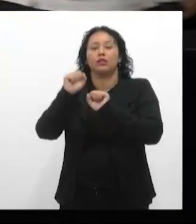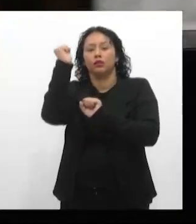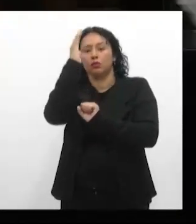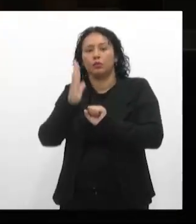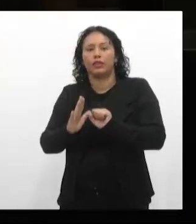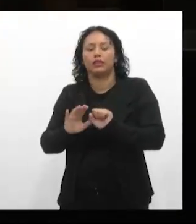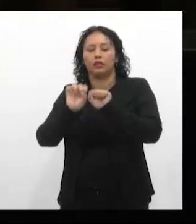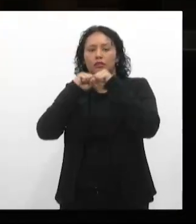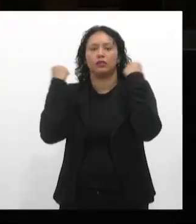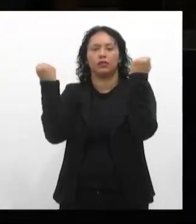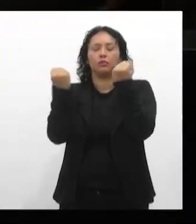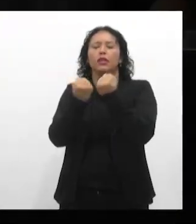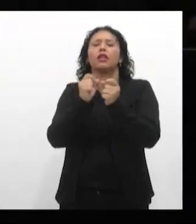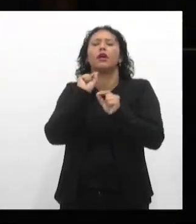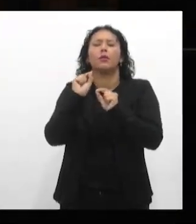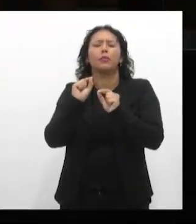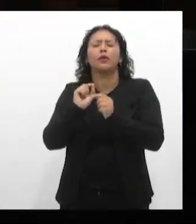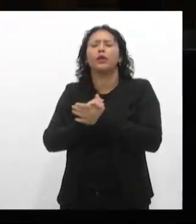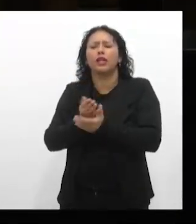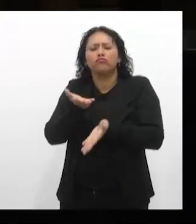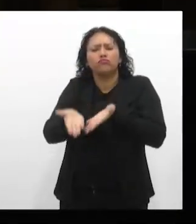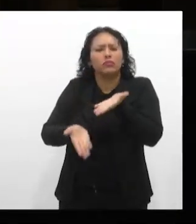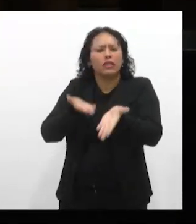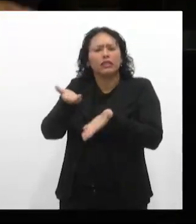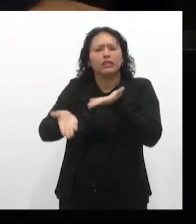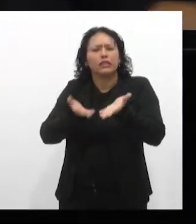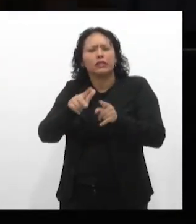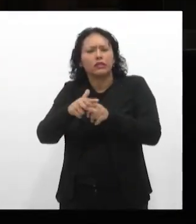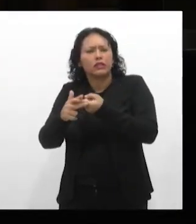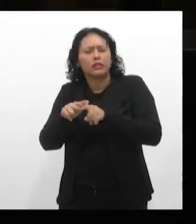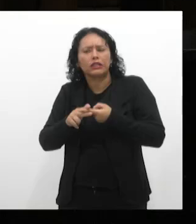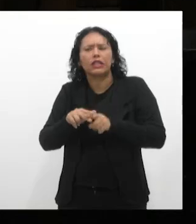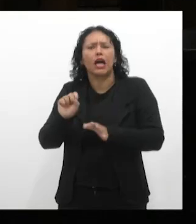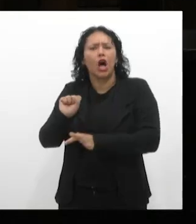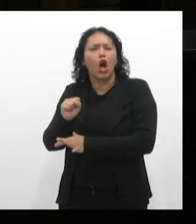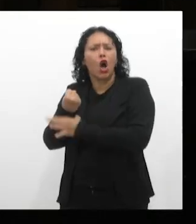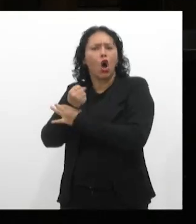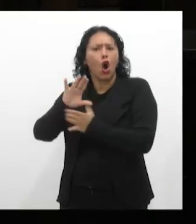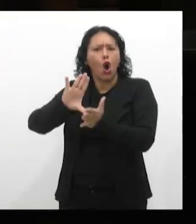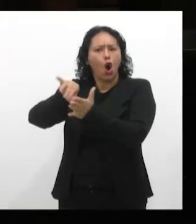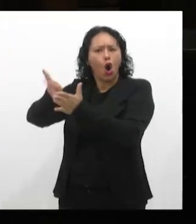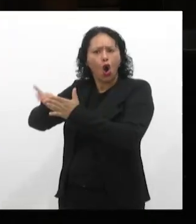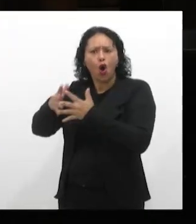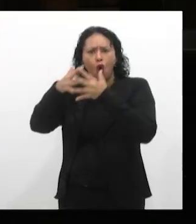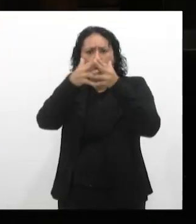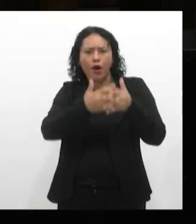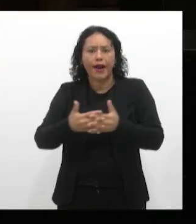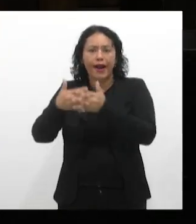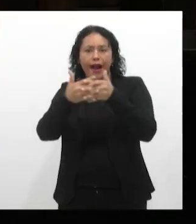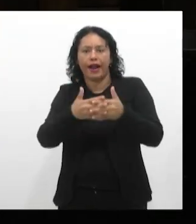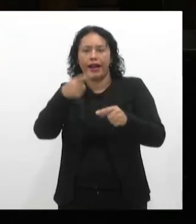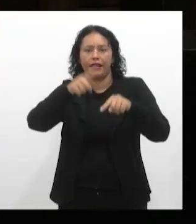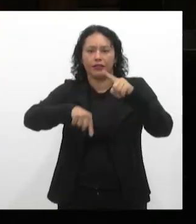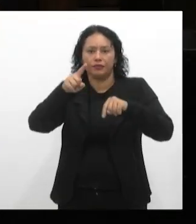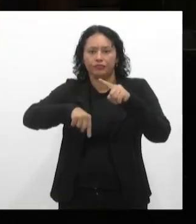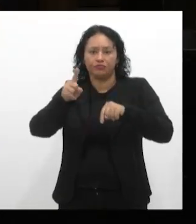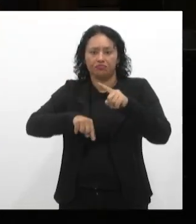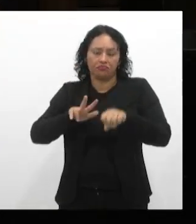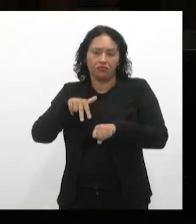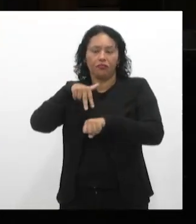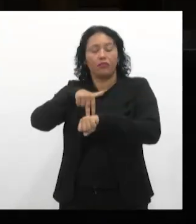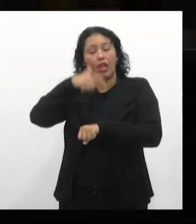roubo e furto de cargas no Estado do Rio de Janeiro. E me coube também um espaço